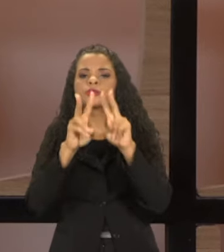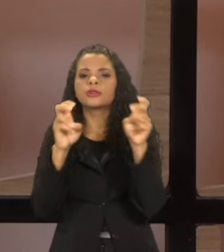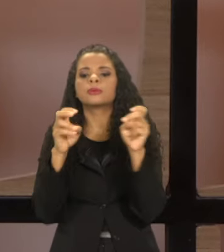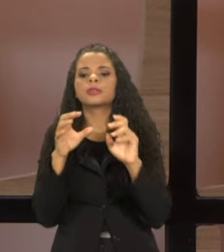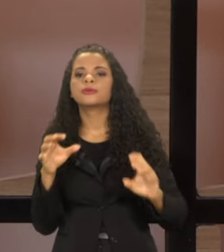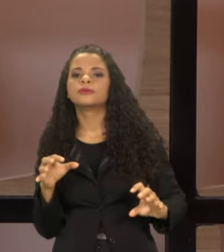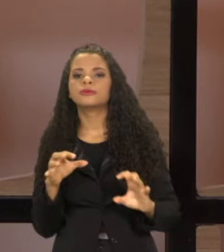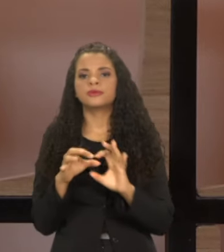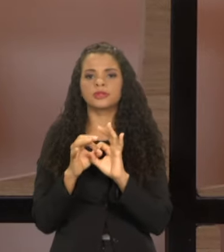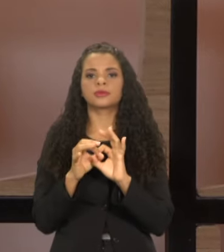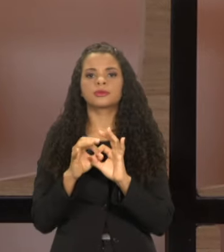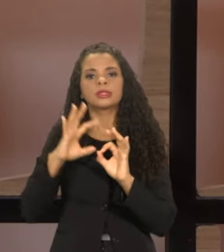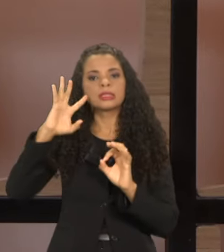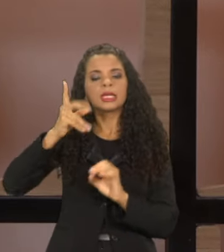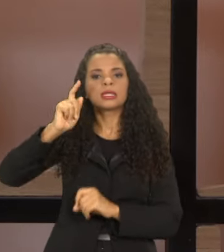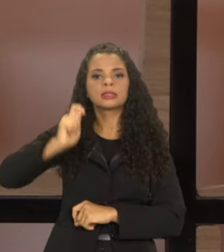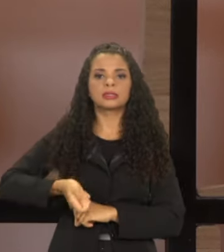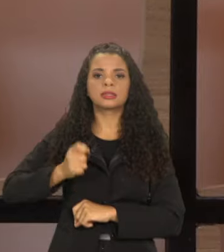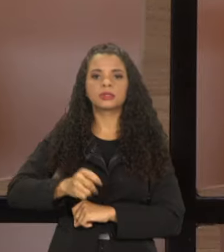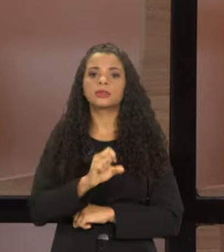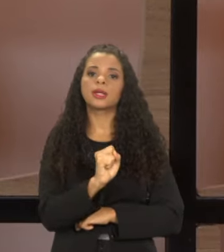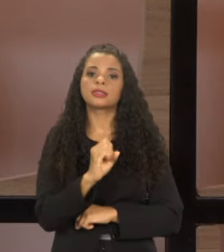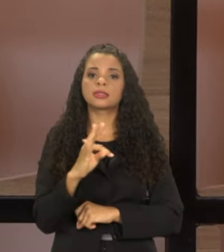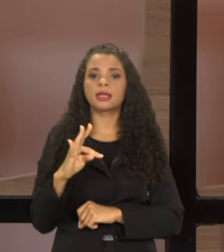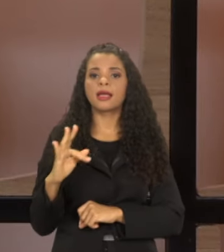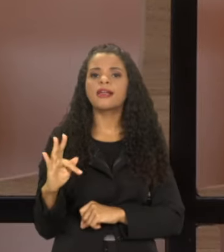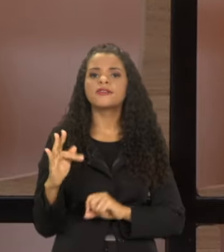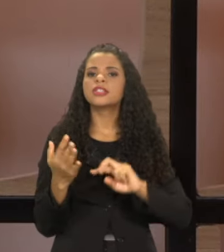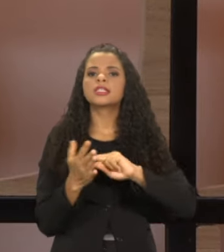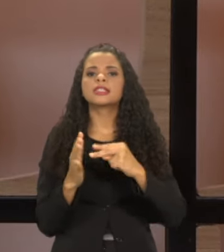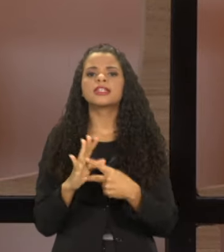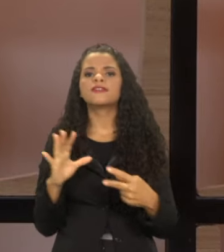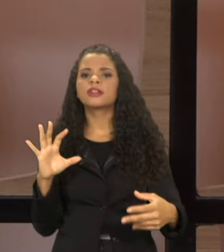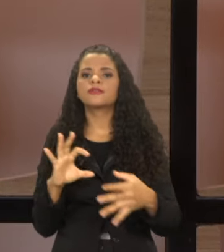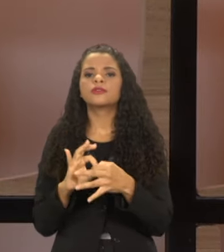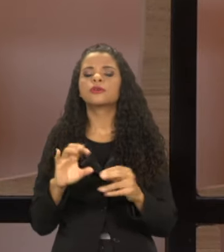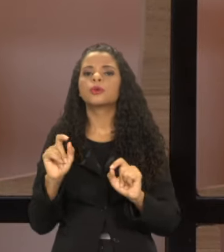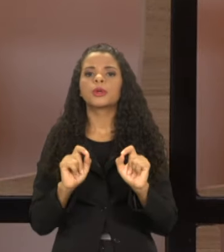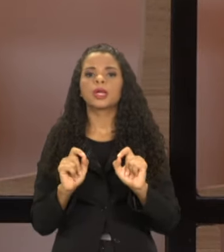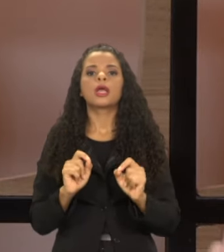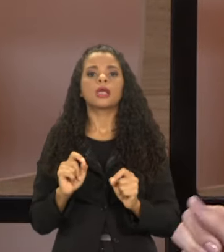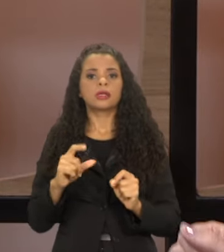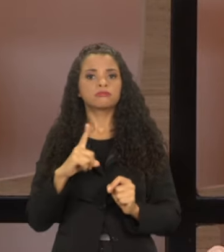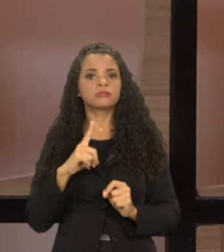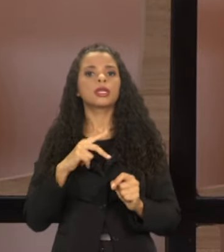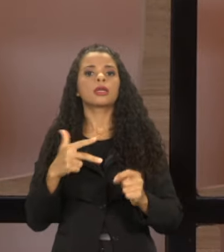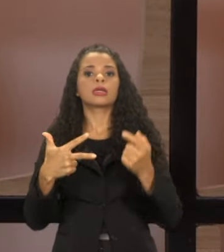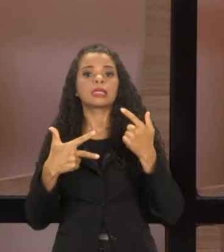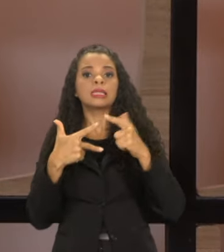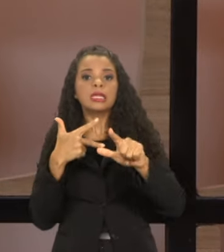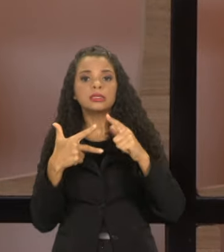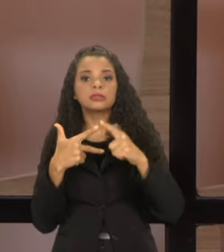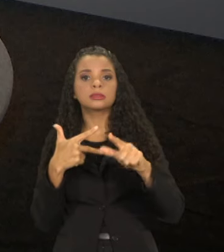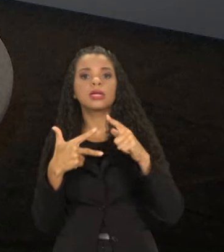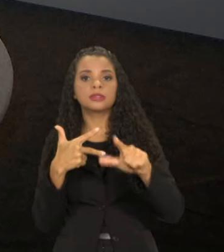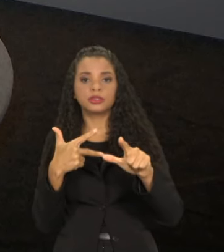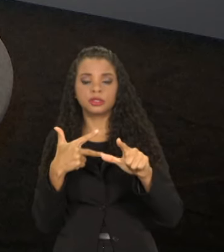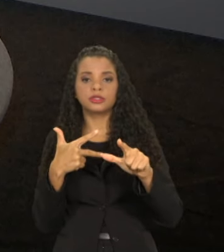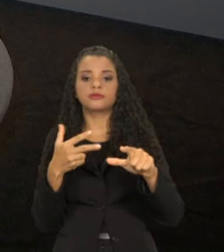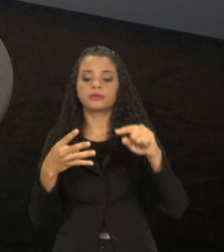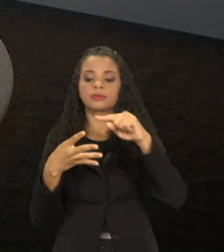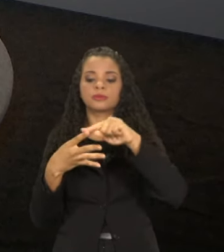decisões do Supremo Tribunal Federal, significa que até mesmo o Poder Legislativo, dos quatro entes da federação,